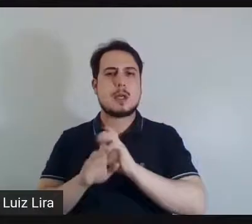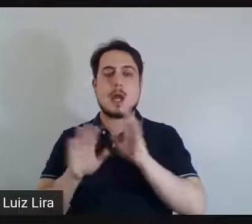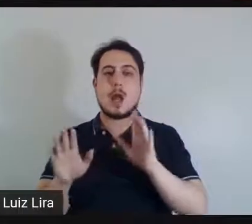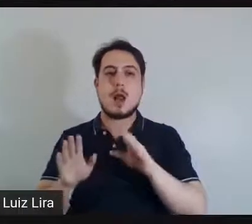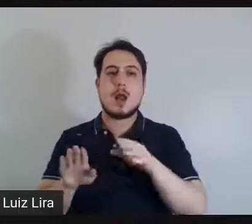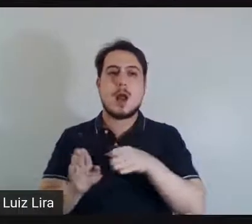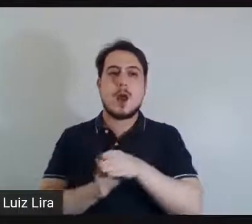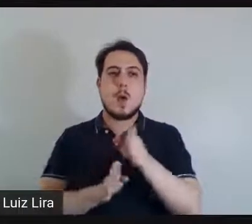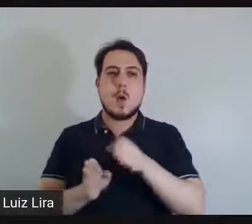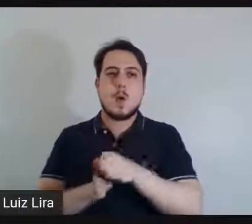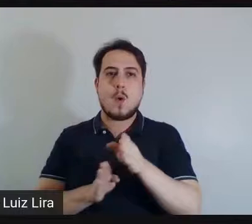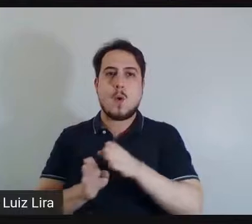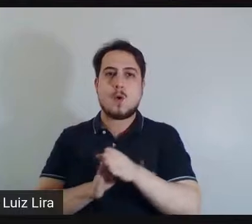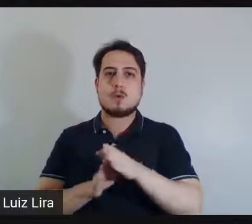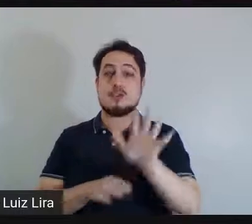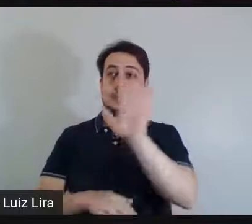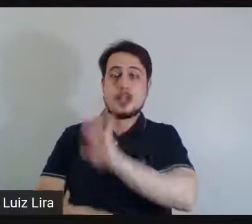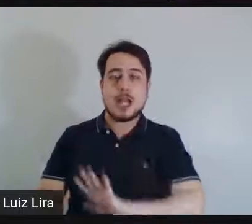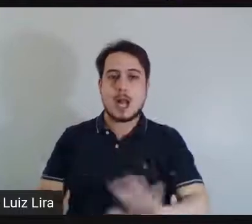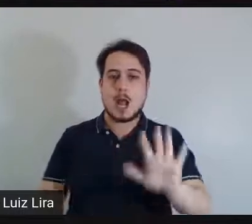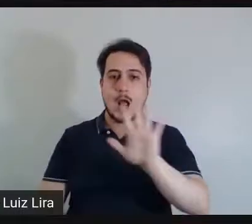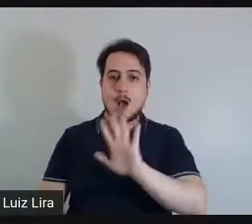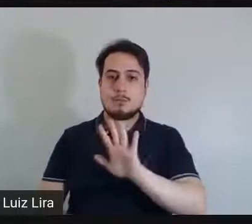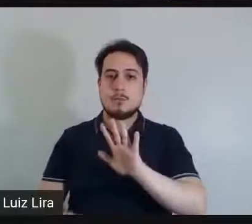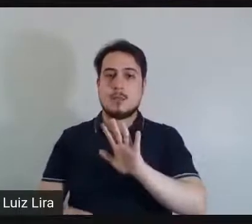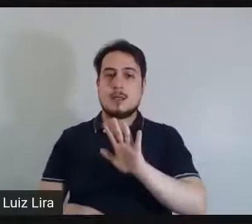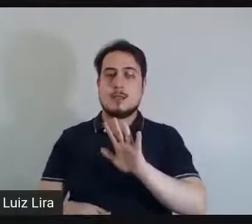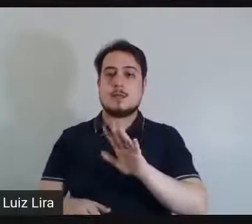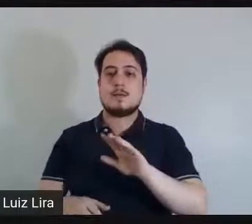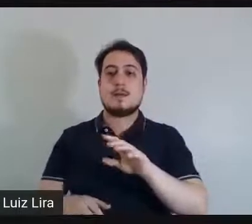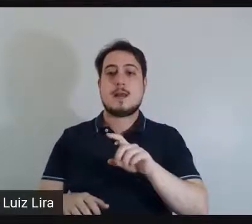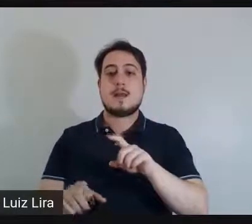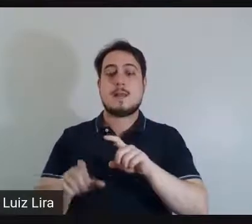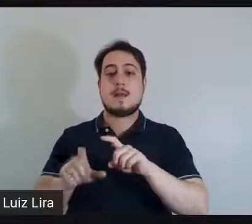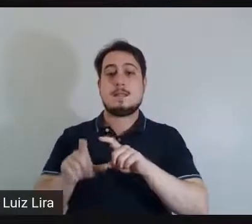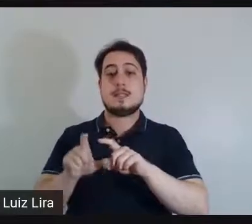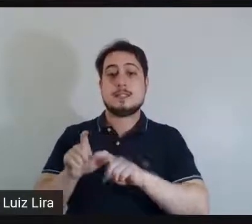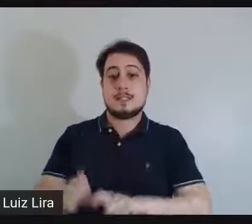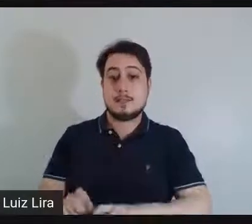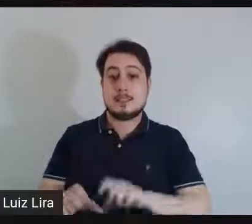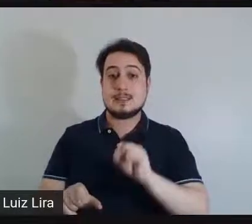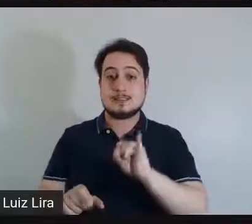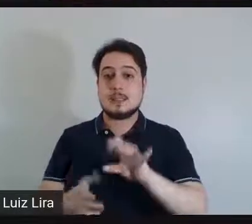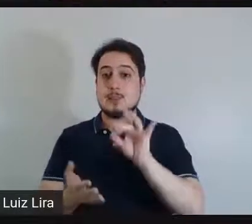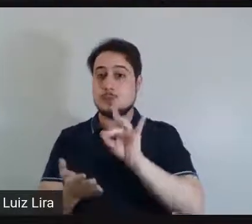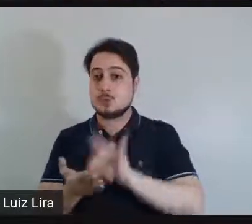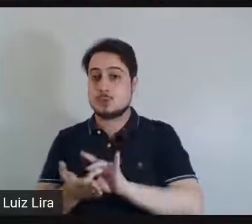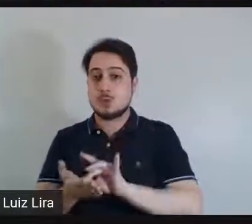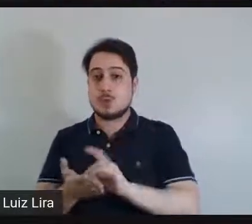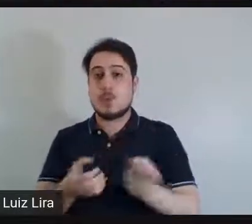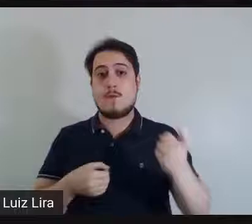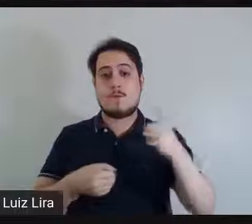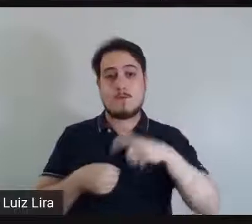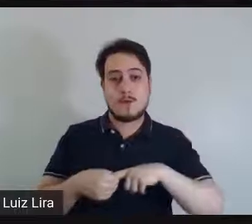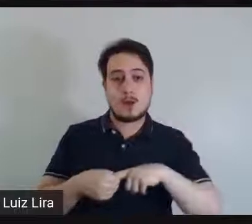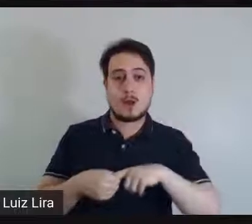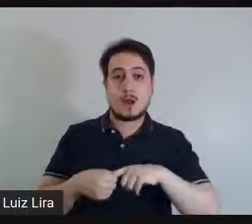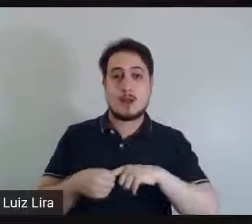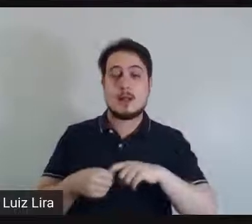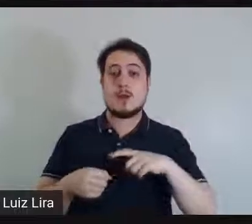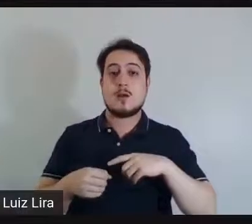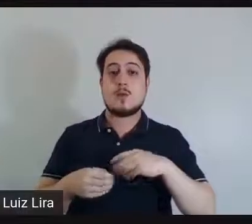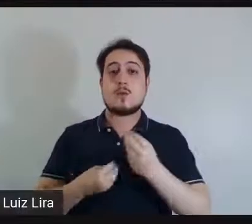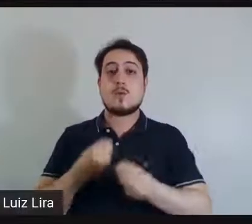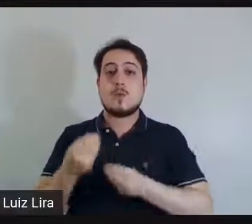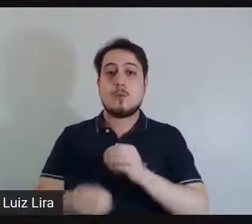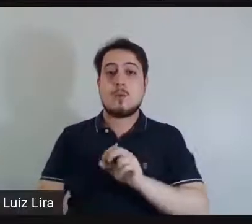orientação geral para isso. O que vai depender no caso concreto, eu volto no primeiro questionamento, é a alta